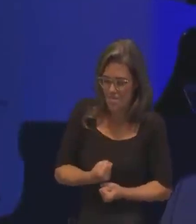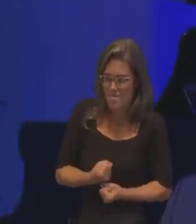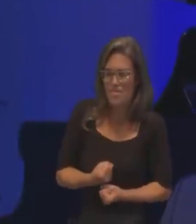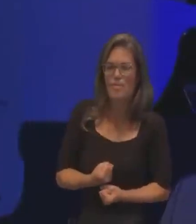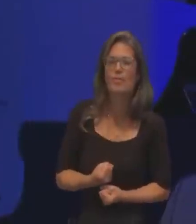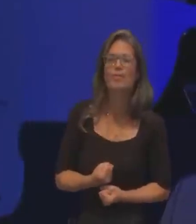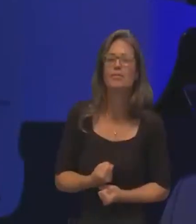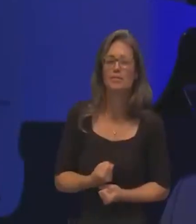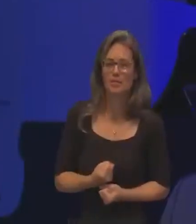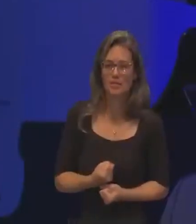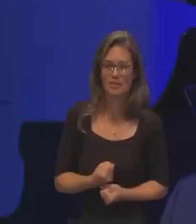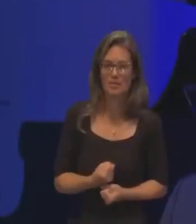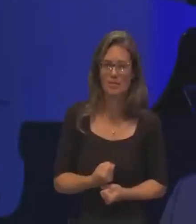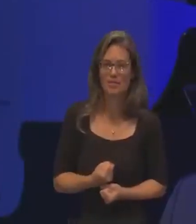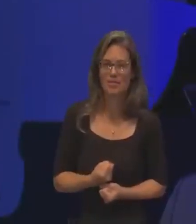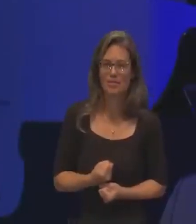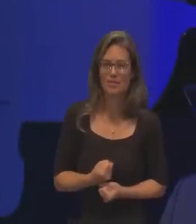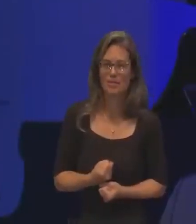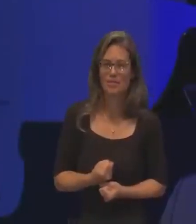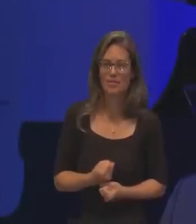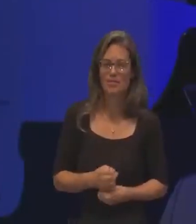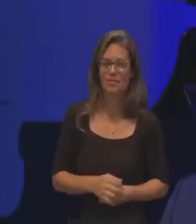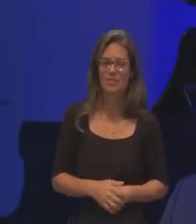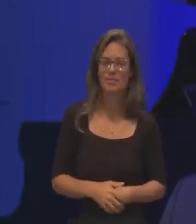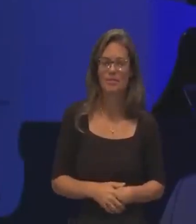espremidos, apertados.